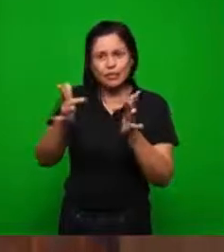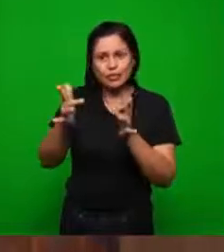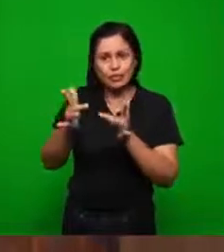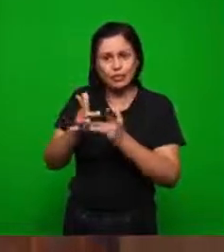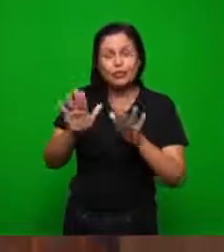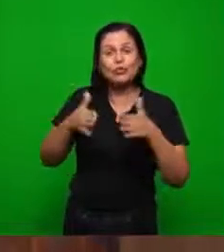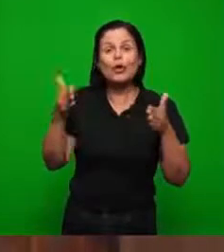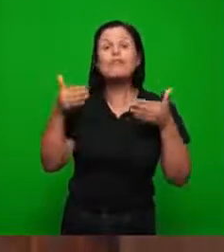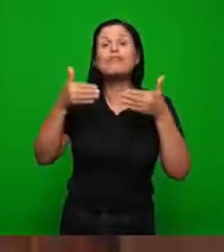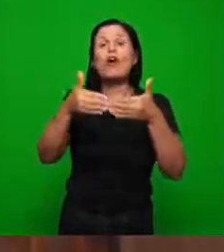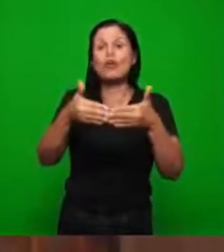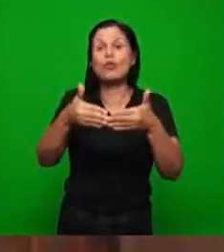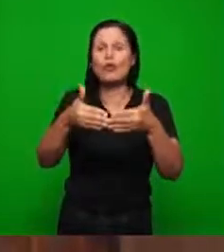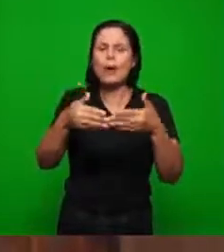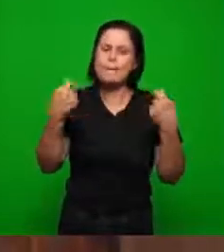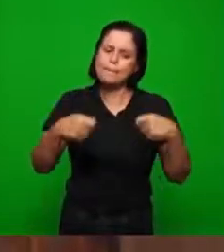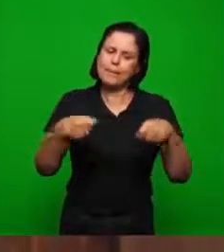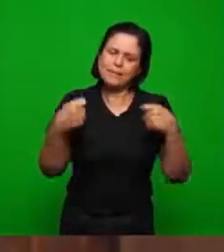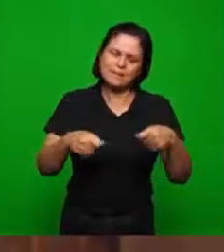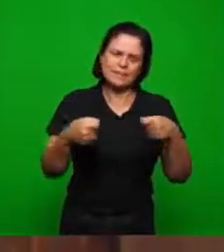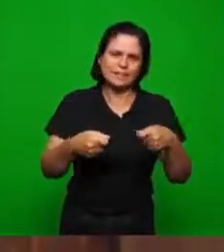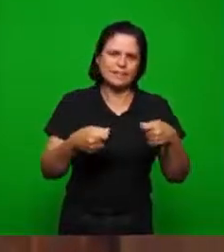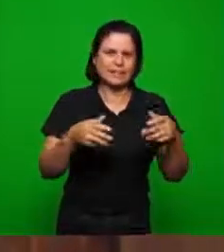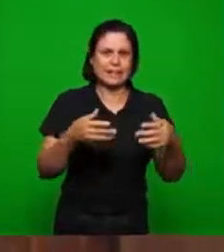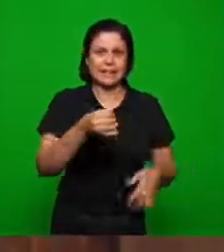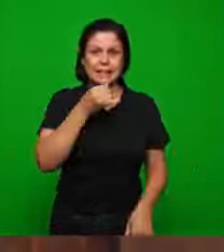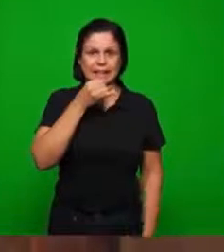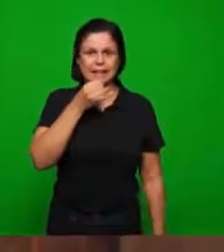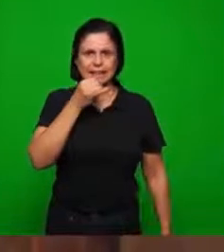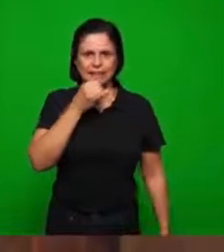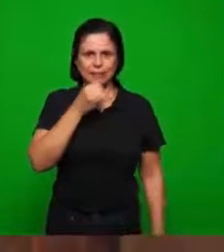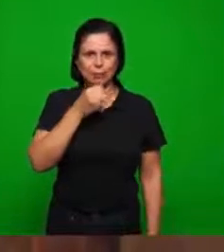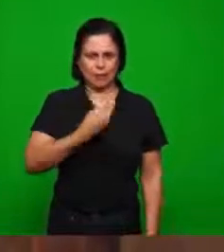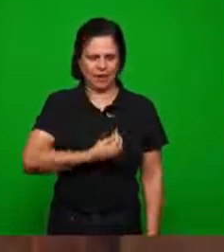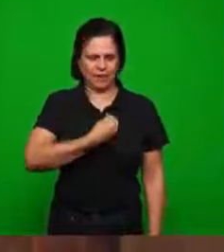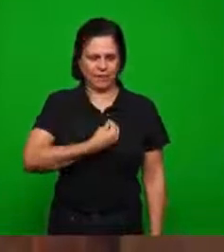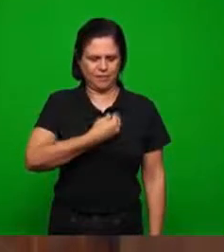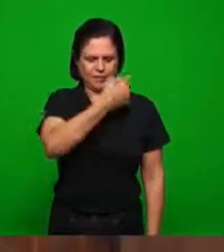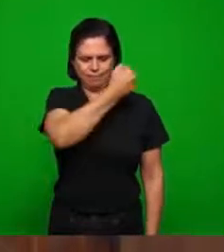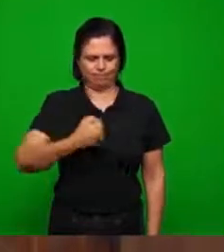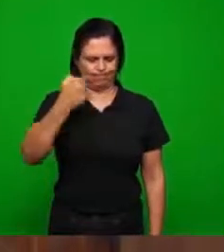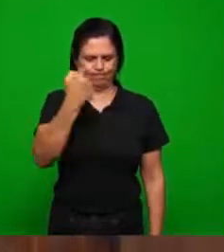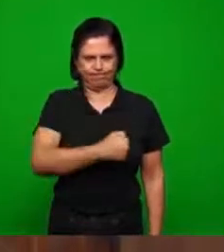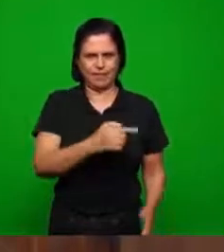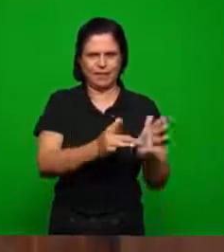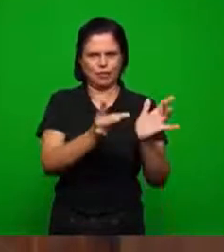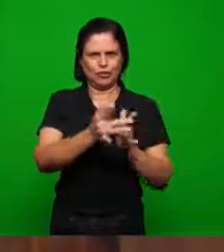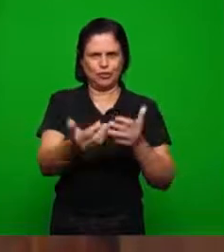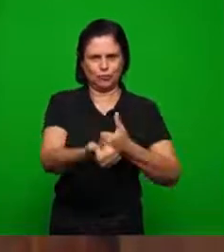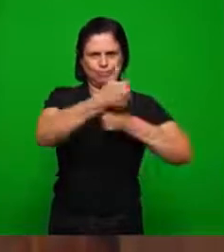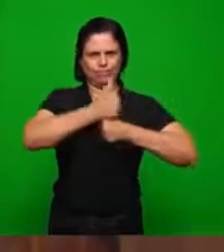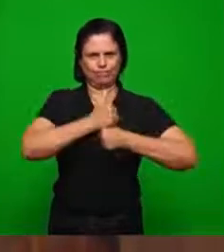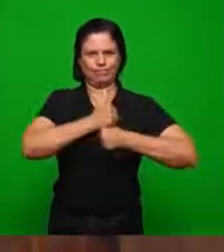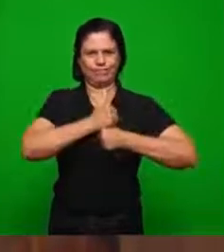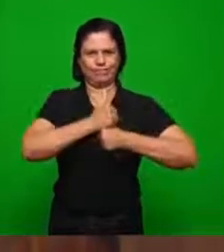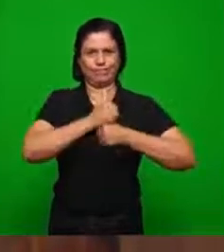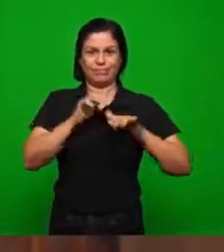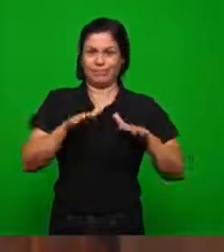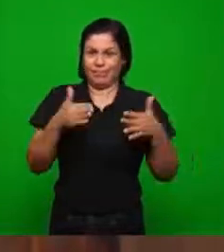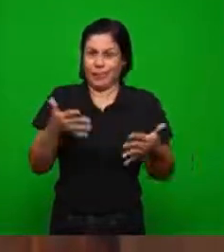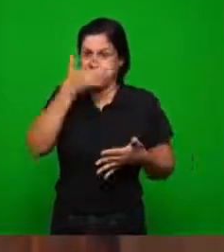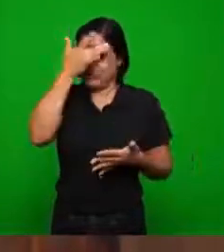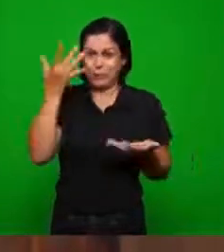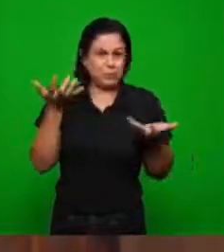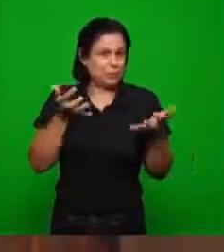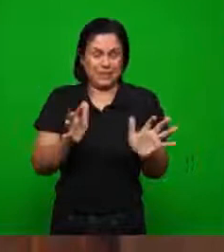tudo por amor e pelo gozo dele, como foi o caso de Lutero. Os donos anteriores do campo não